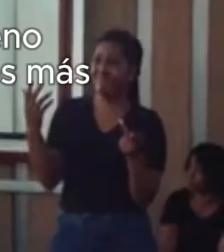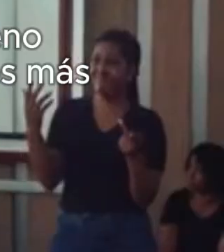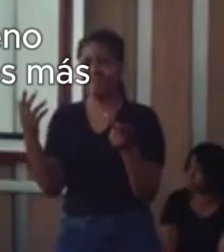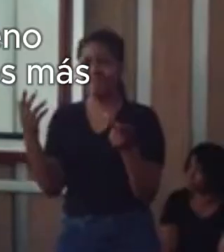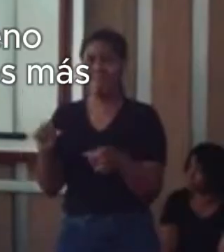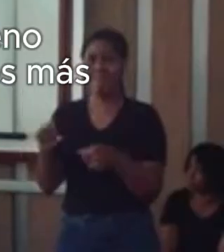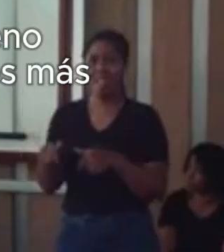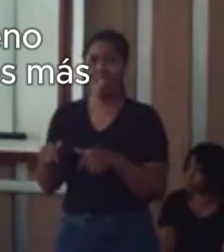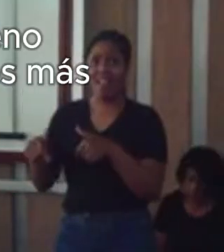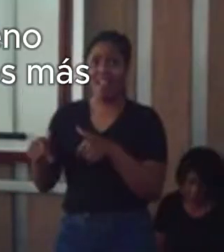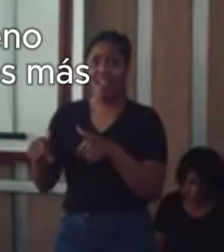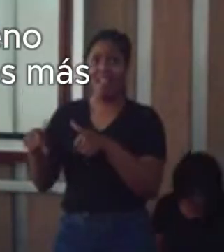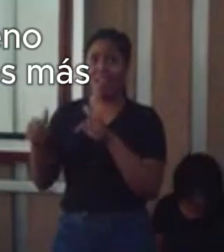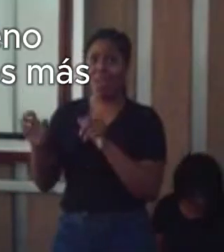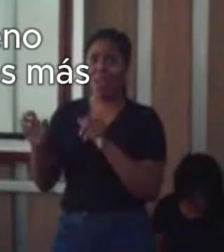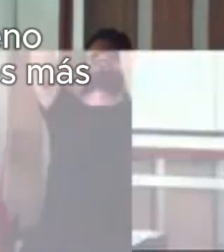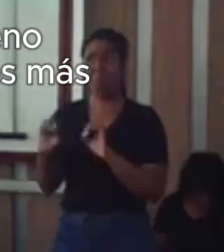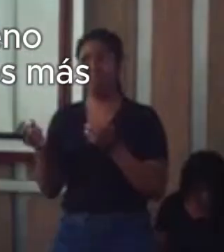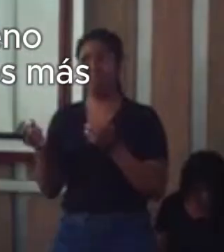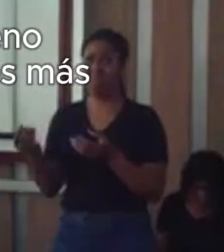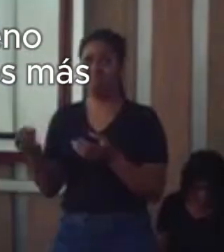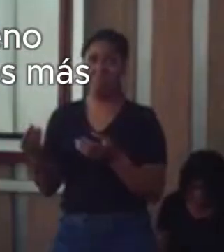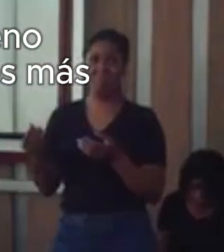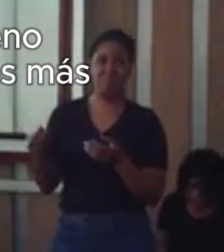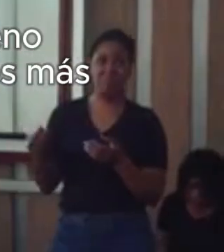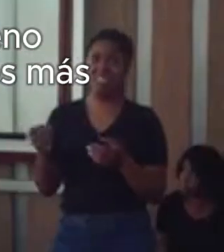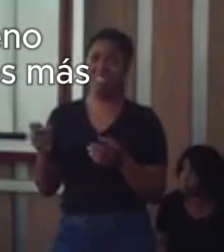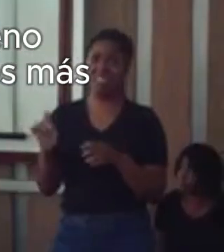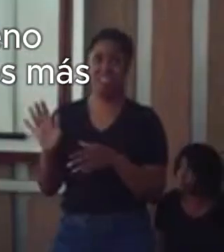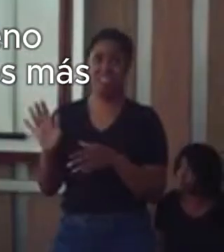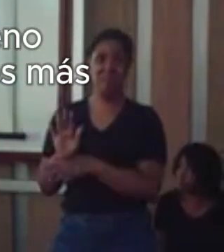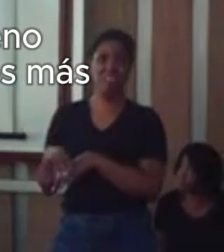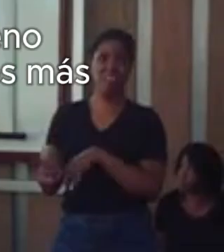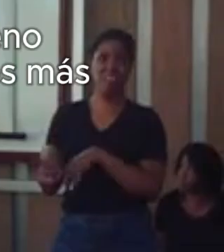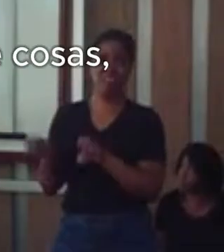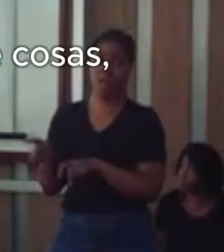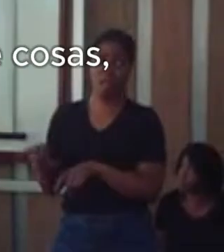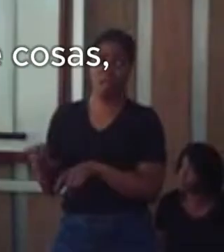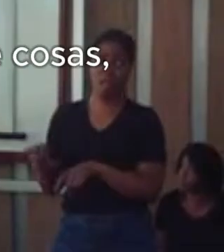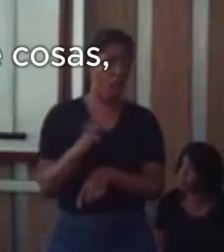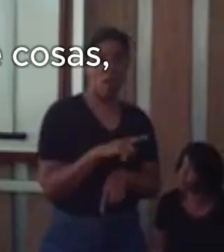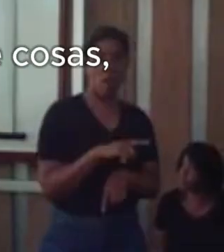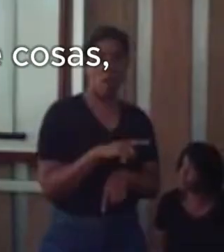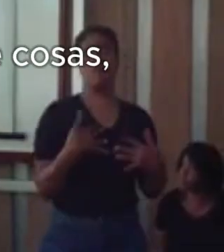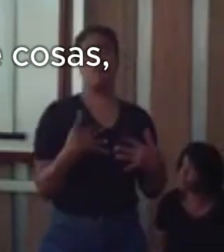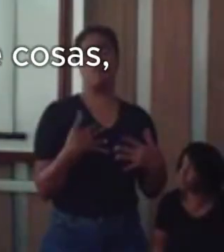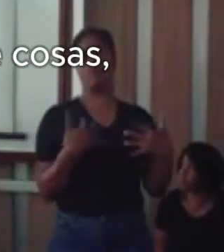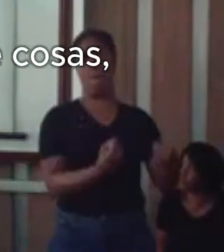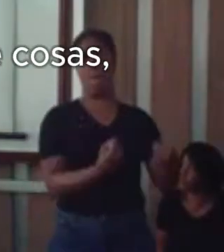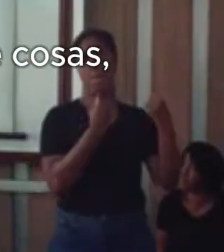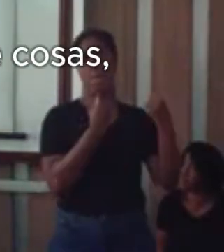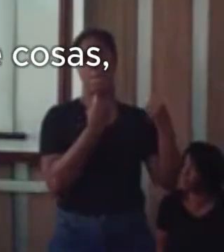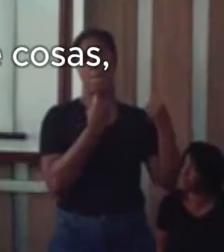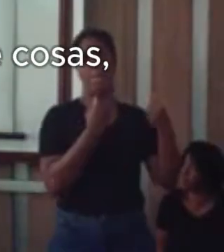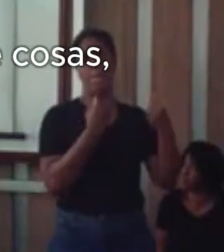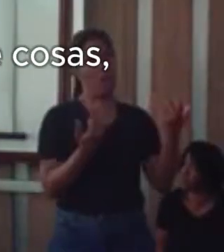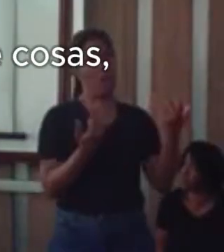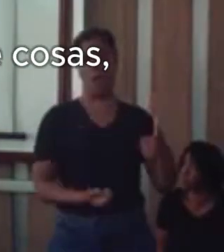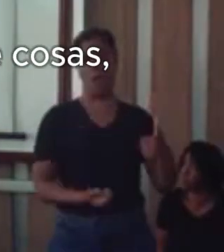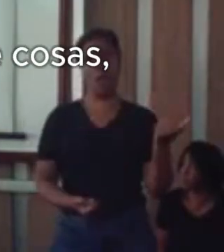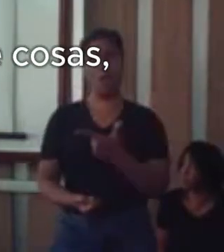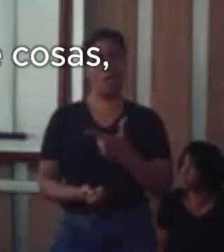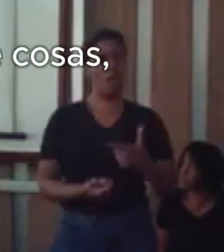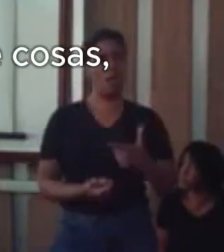faz alguma sinalização, mas é meio michuruca, é mais para a estrutura mesmo. A laminina, não. A laminina é poderosíssima. Tá? Ela faz um monte de